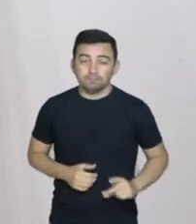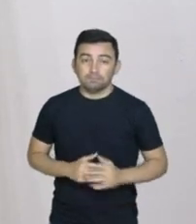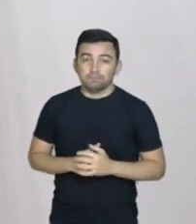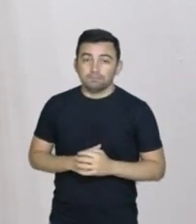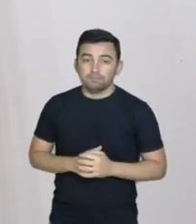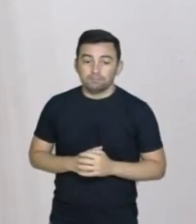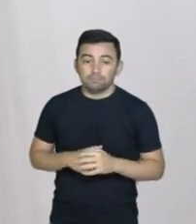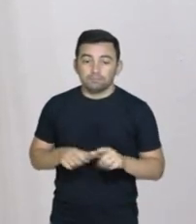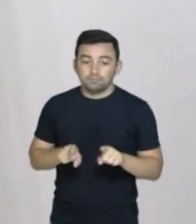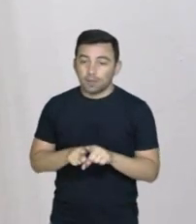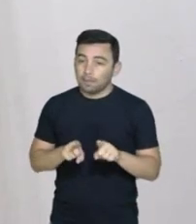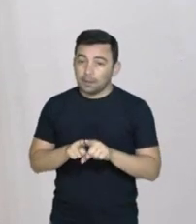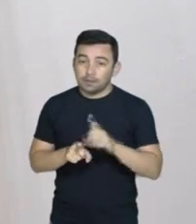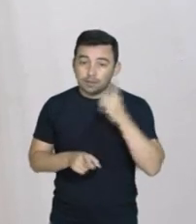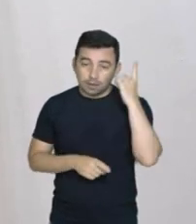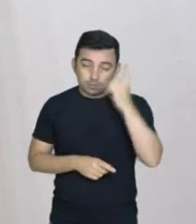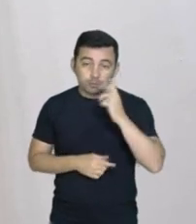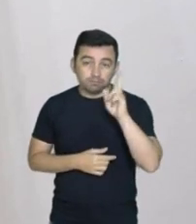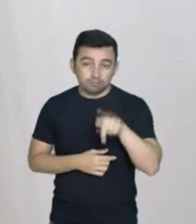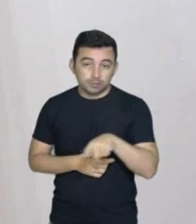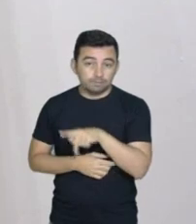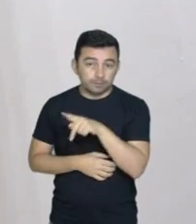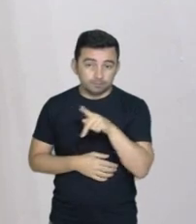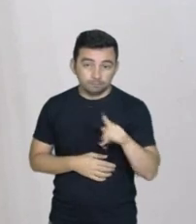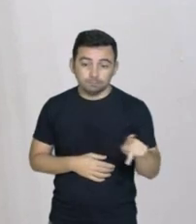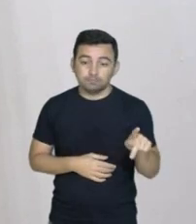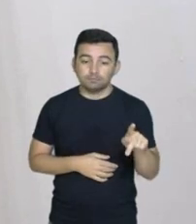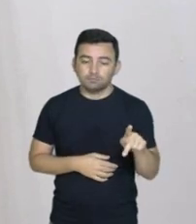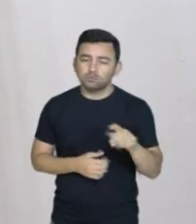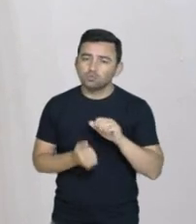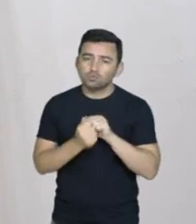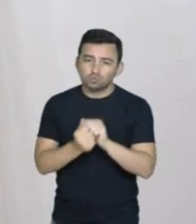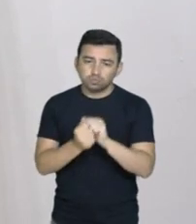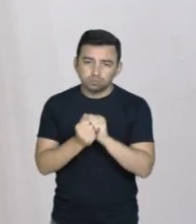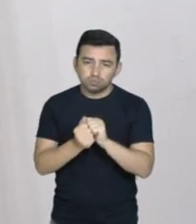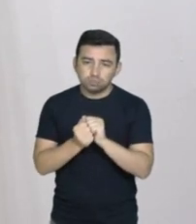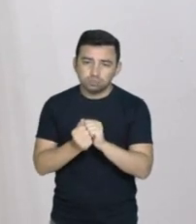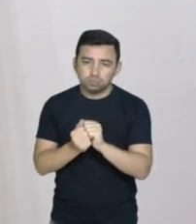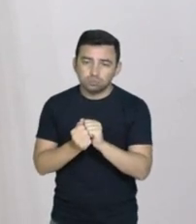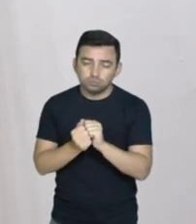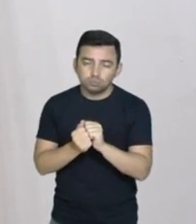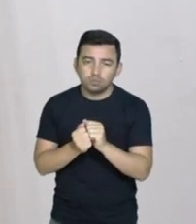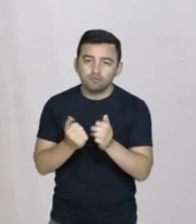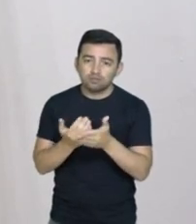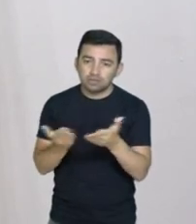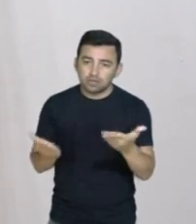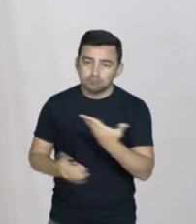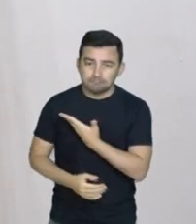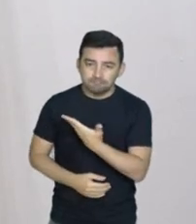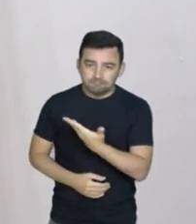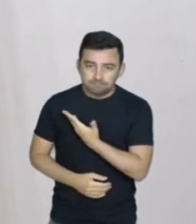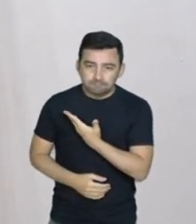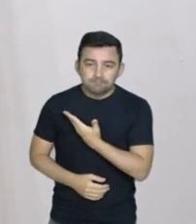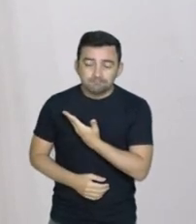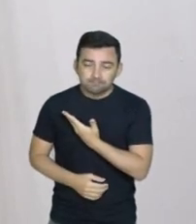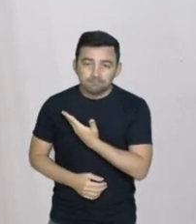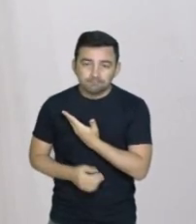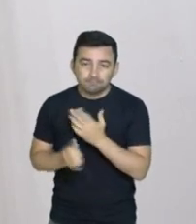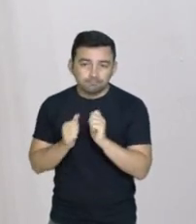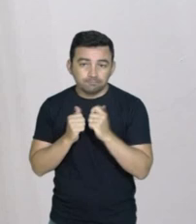excelentíssimo Deputado Padre Pedro juntamente com os prezados colegas de Parlamento